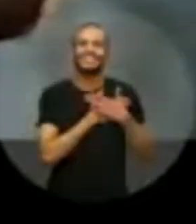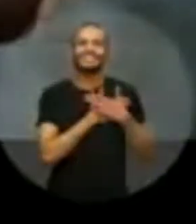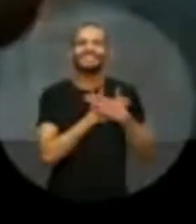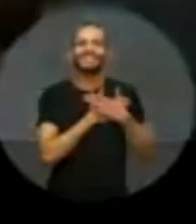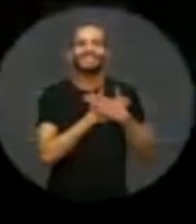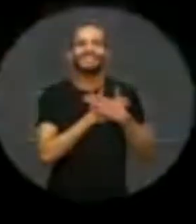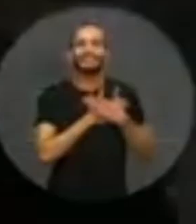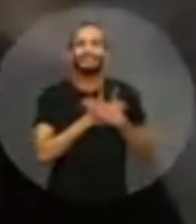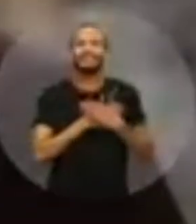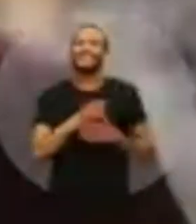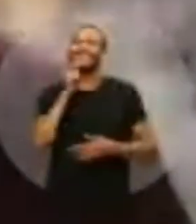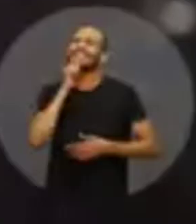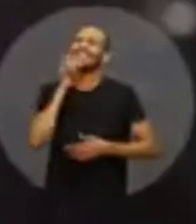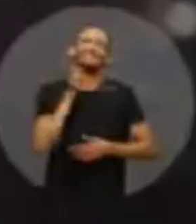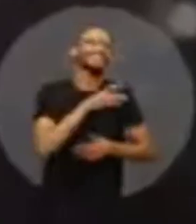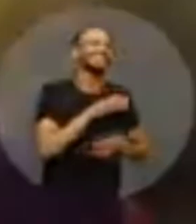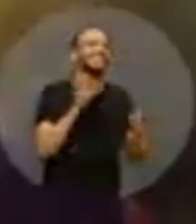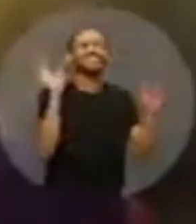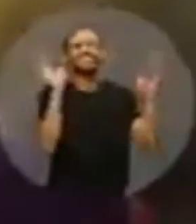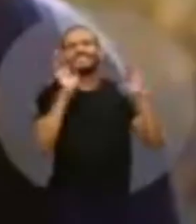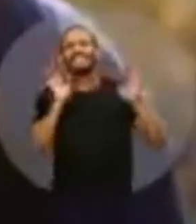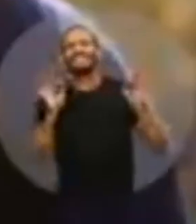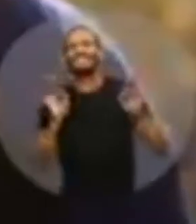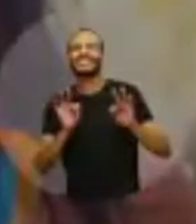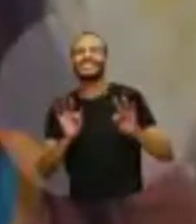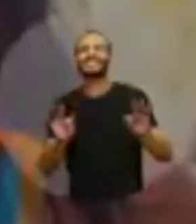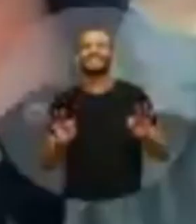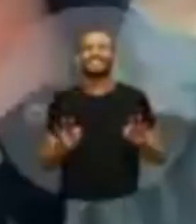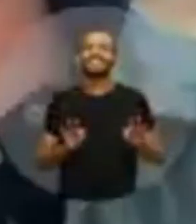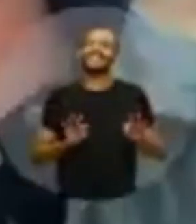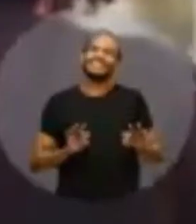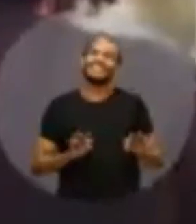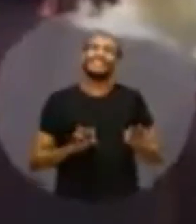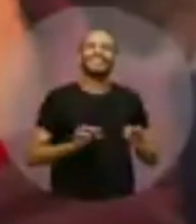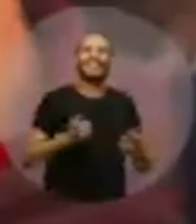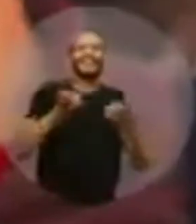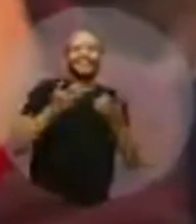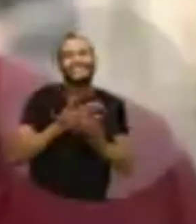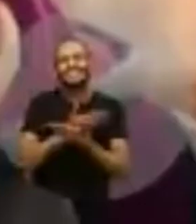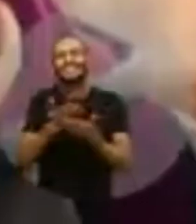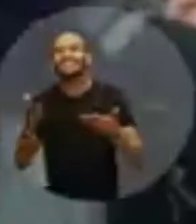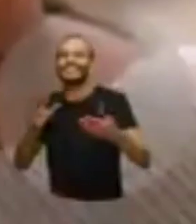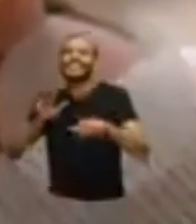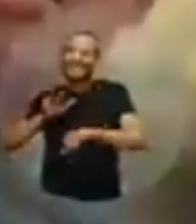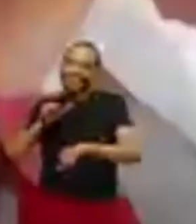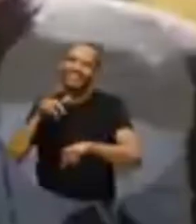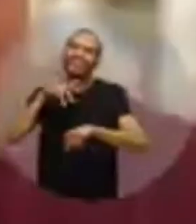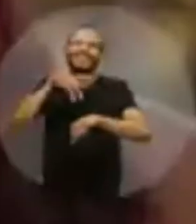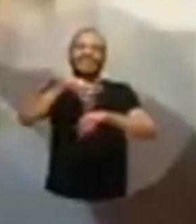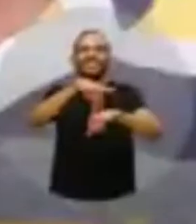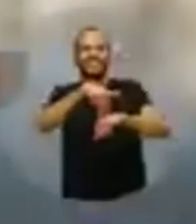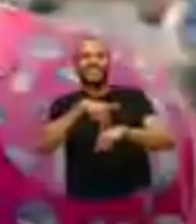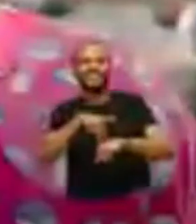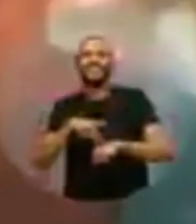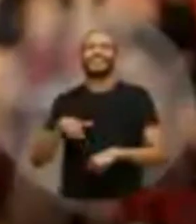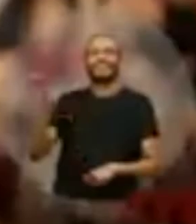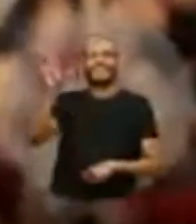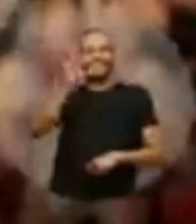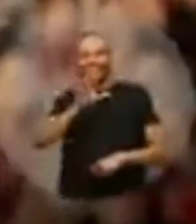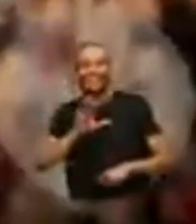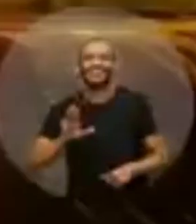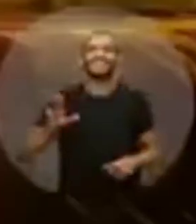amor? Sem medo de ser feliz, quero ver chegar.